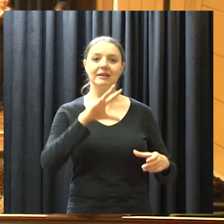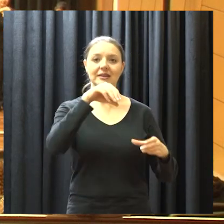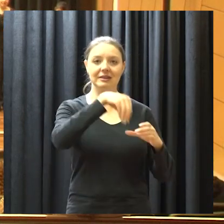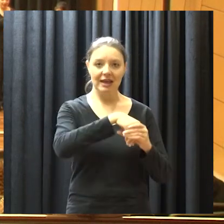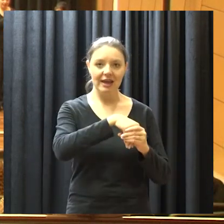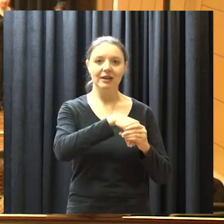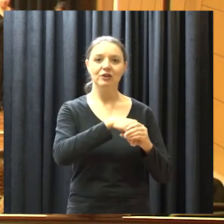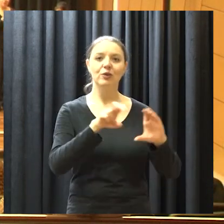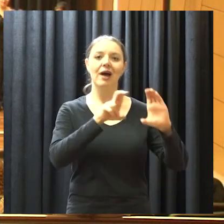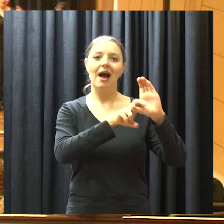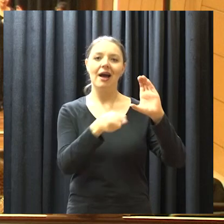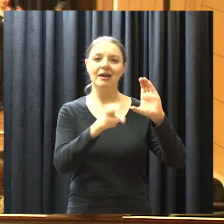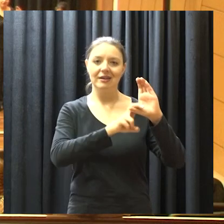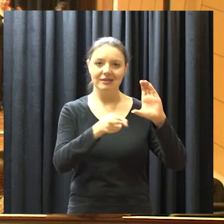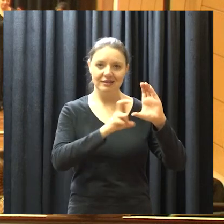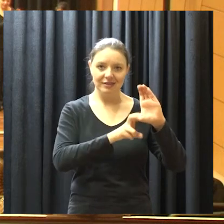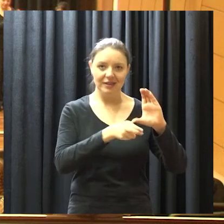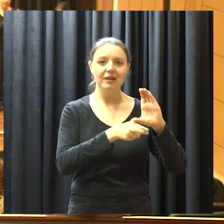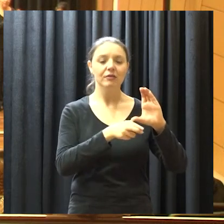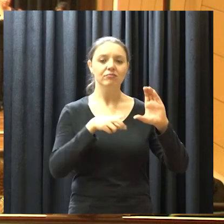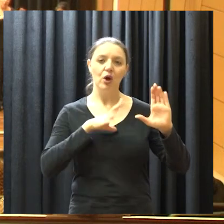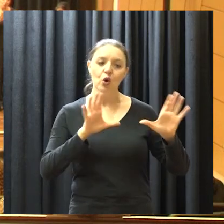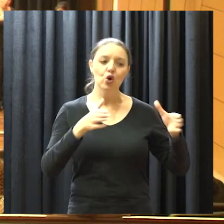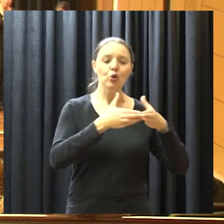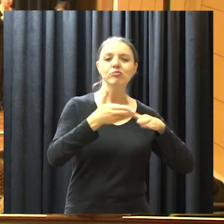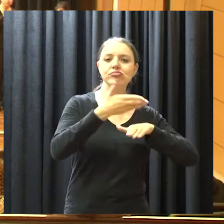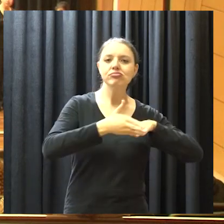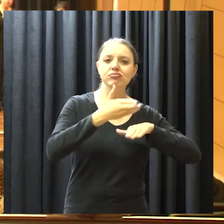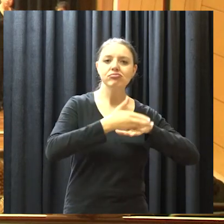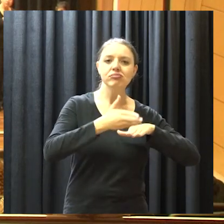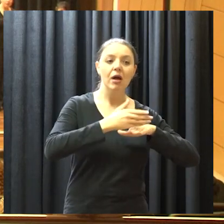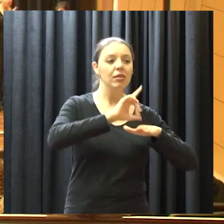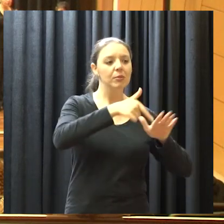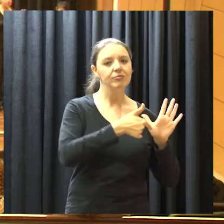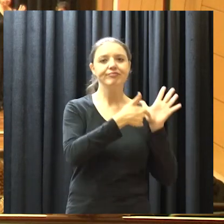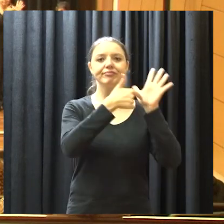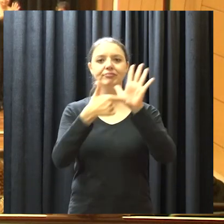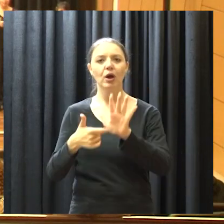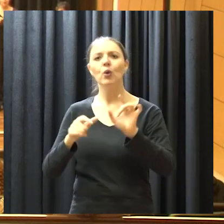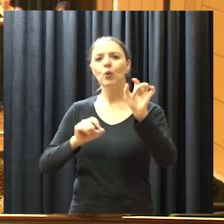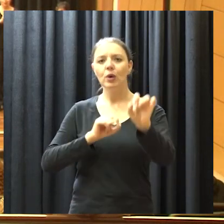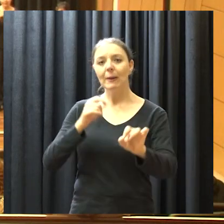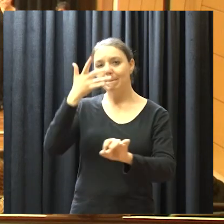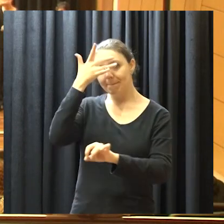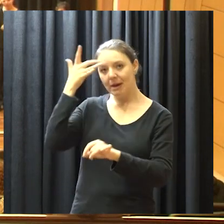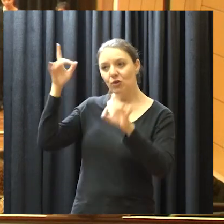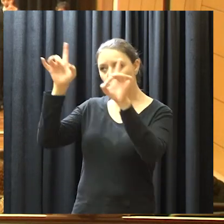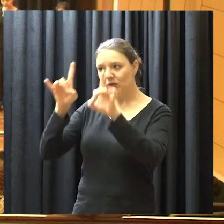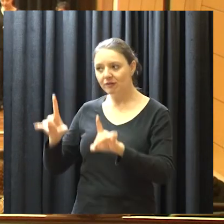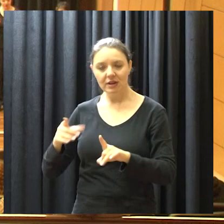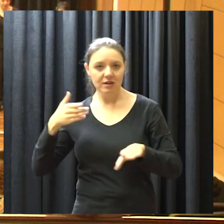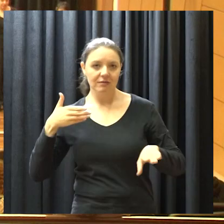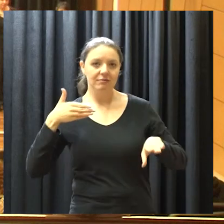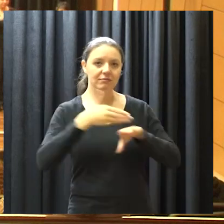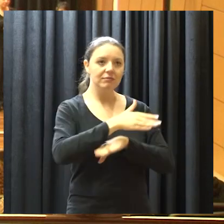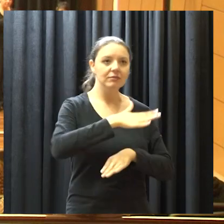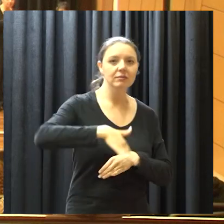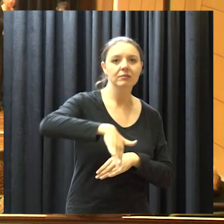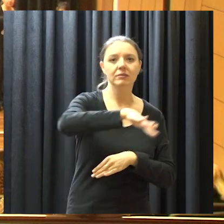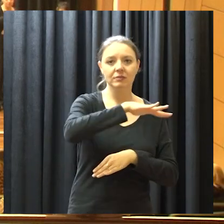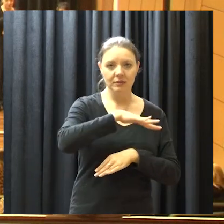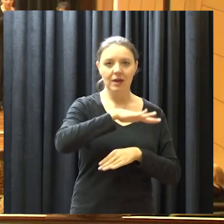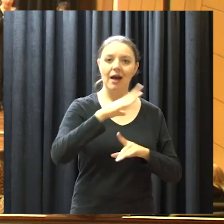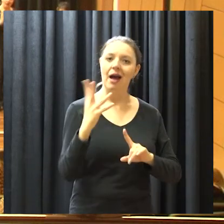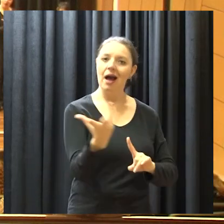para a Integração do Cego, a SIC. O grupo tem sido um convite para pessoas com deficiência habitar espaço no